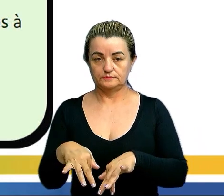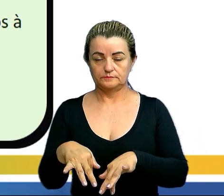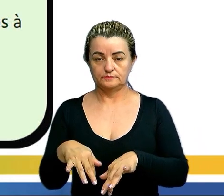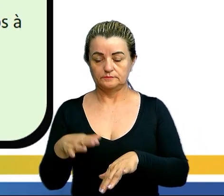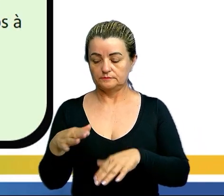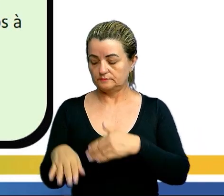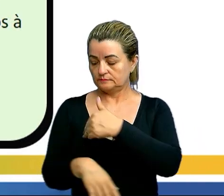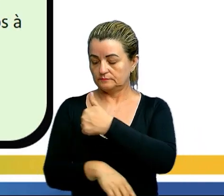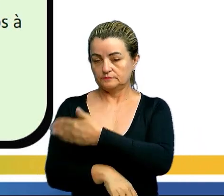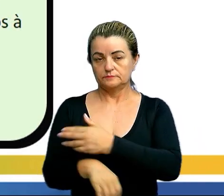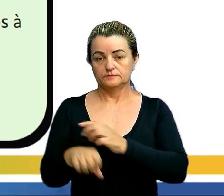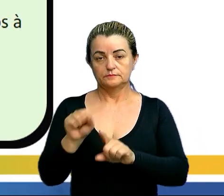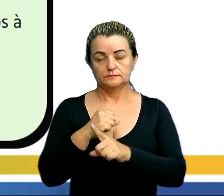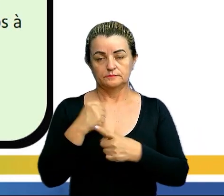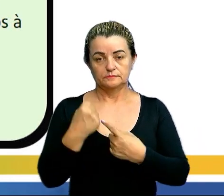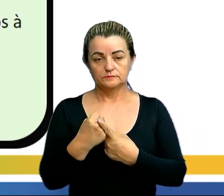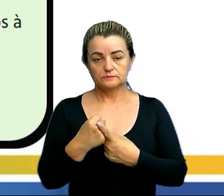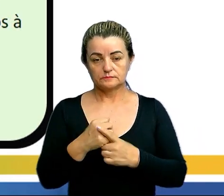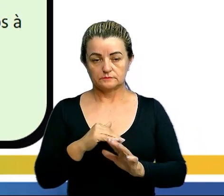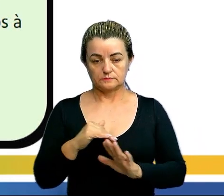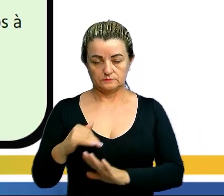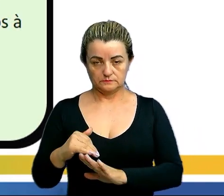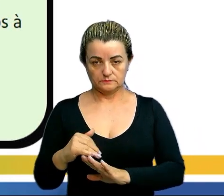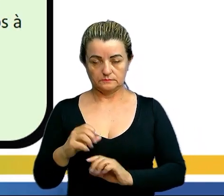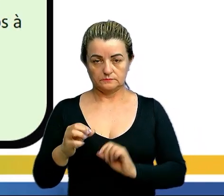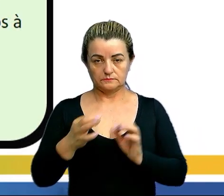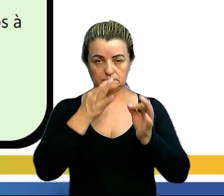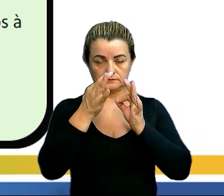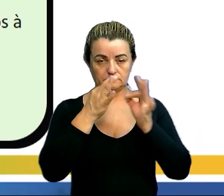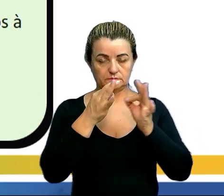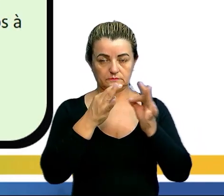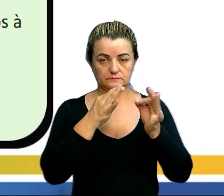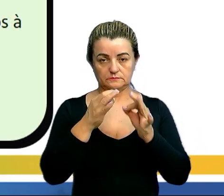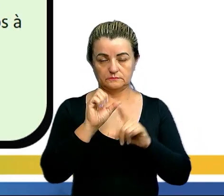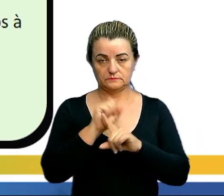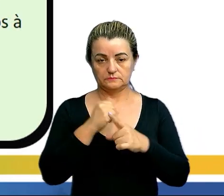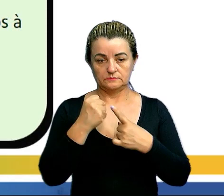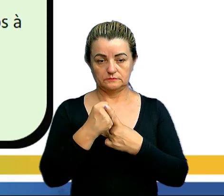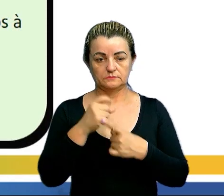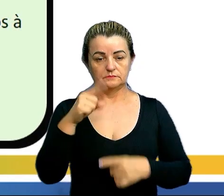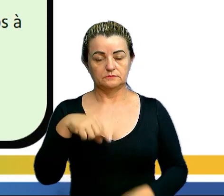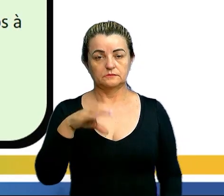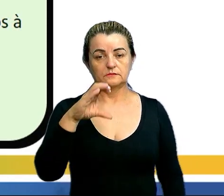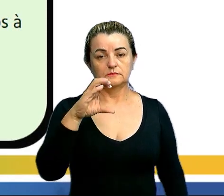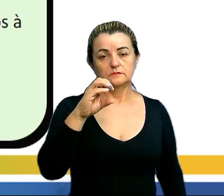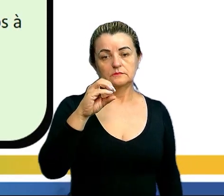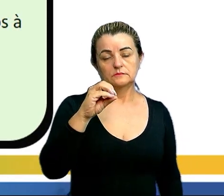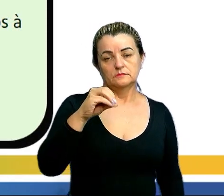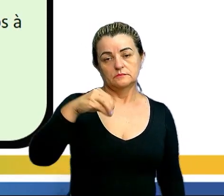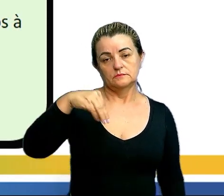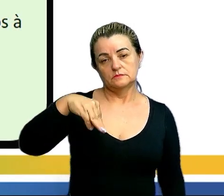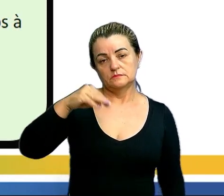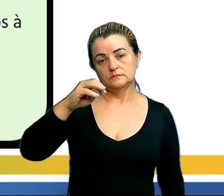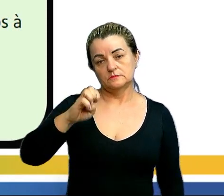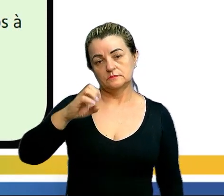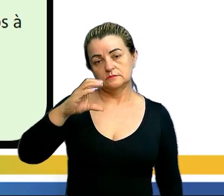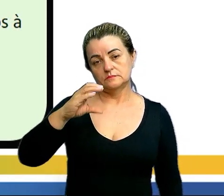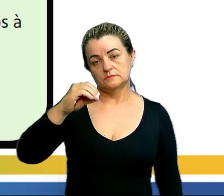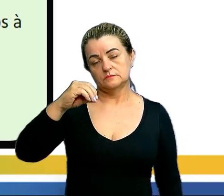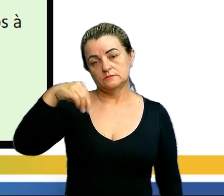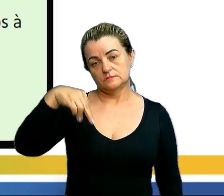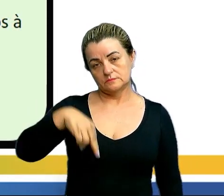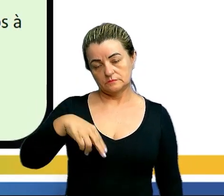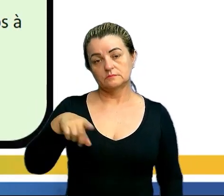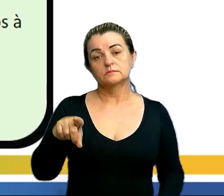certo? A versão socialista do Plano Marshall é a Comecon, né, que também foi fundado ali pelo mesmo